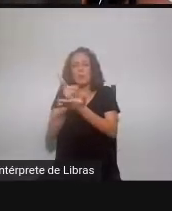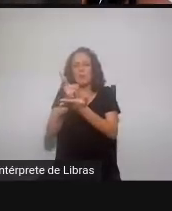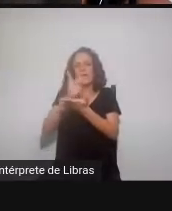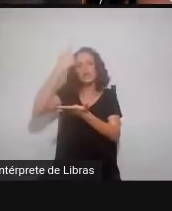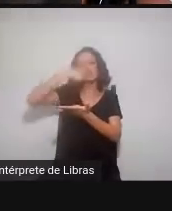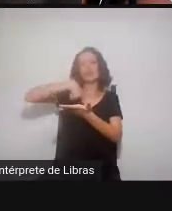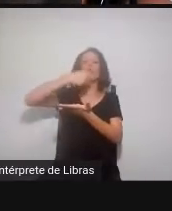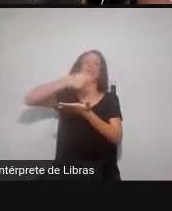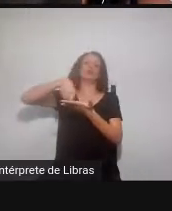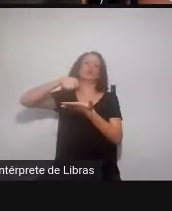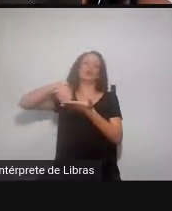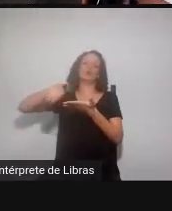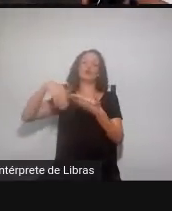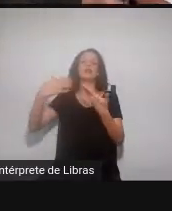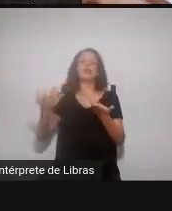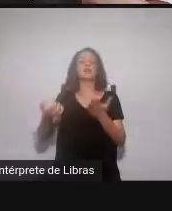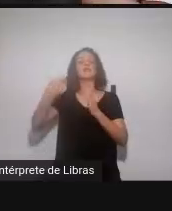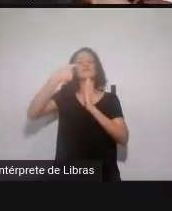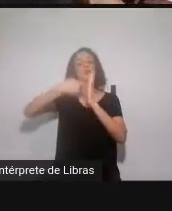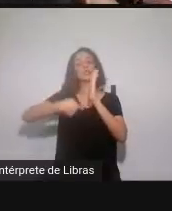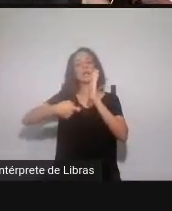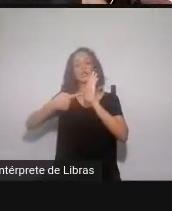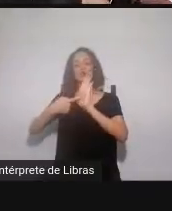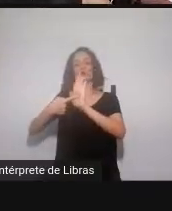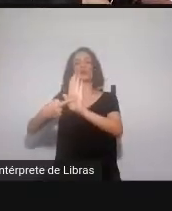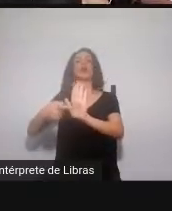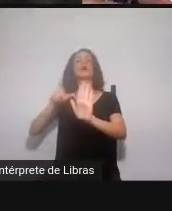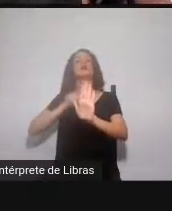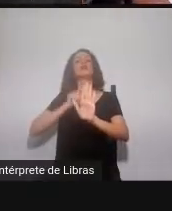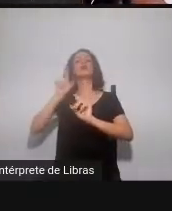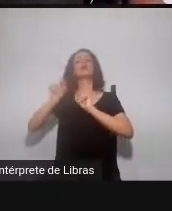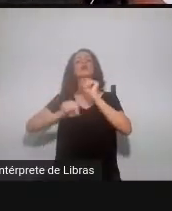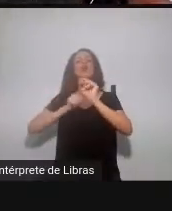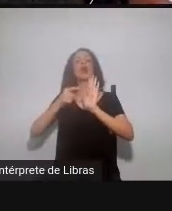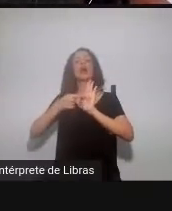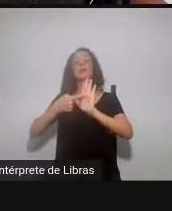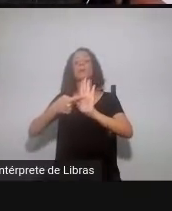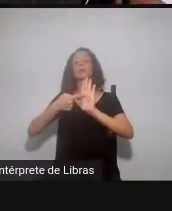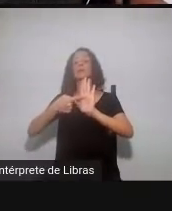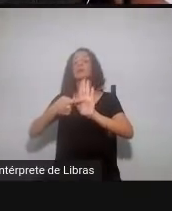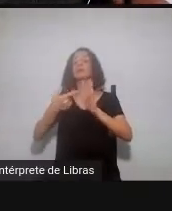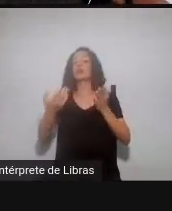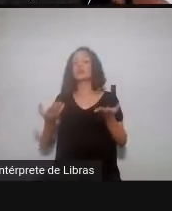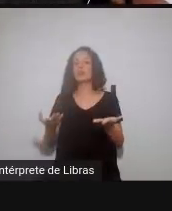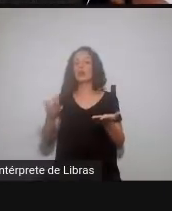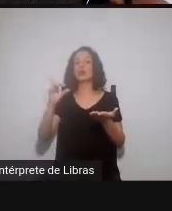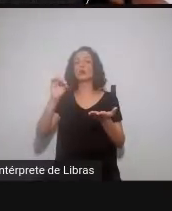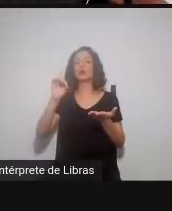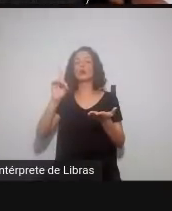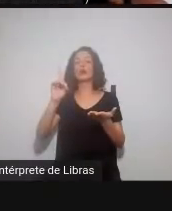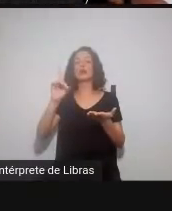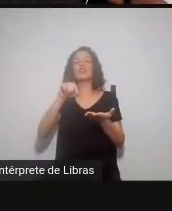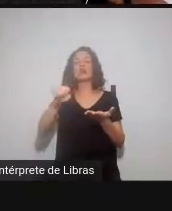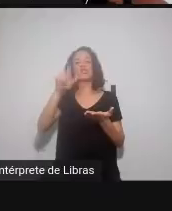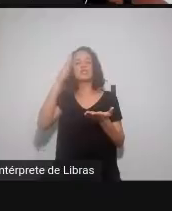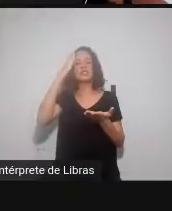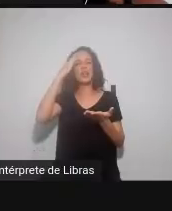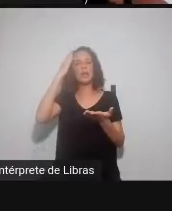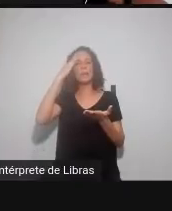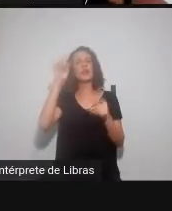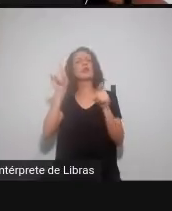as crianças, uma apresentação, uma sedução. Então, neste caso, sabiam que até as princesas soltam